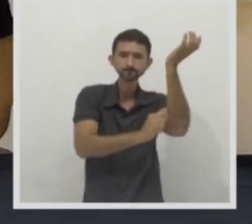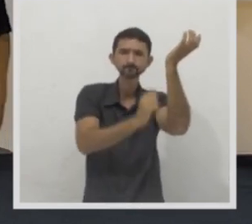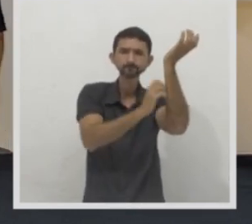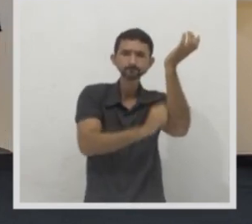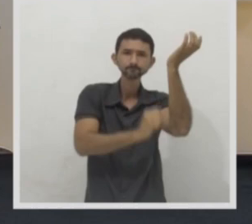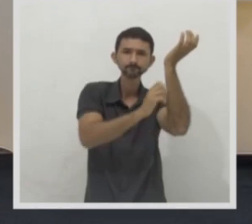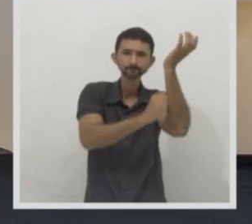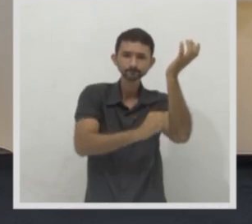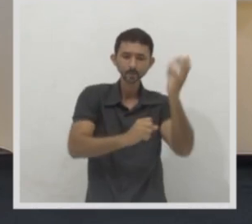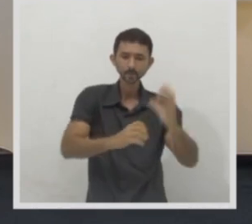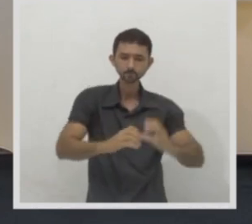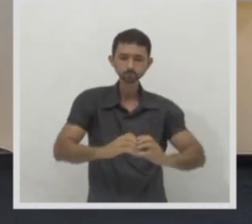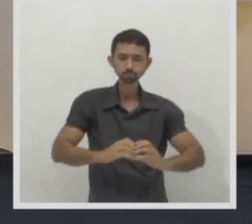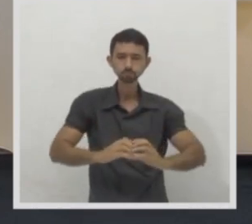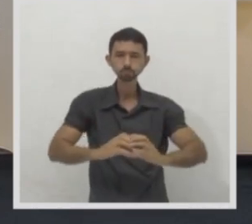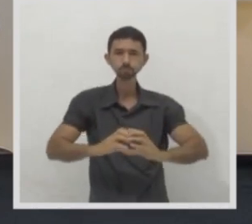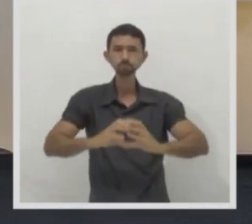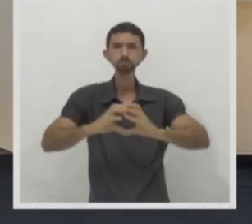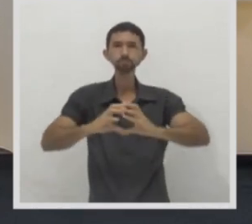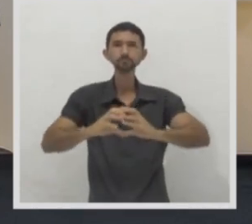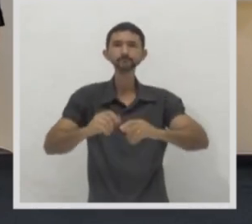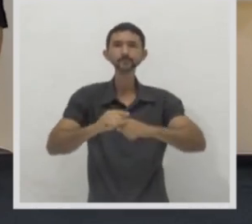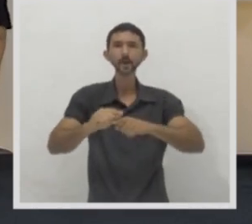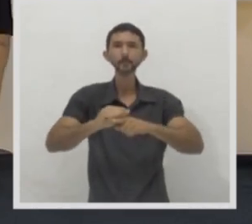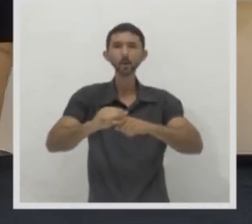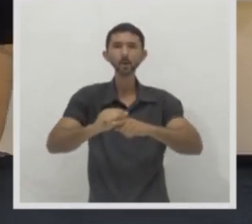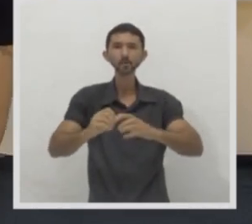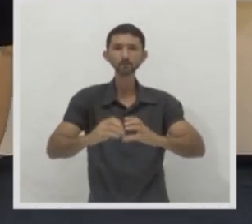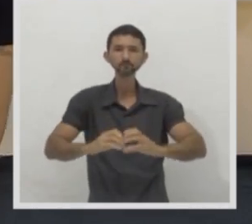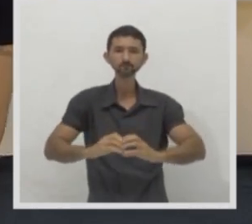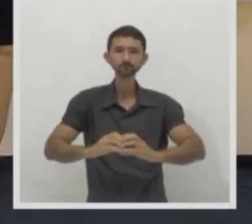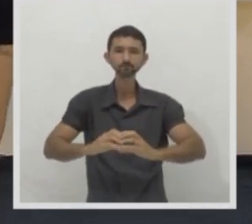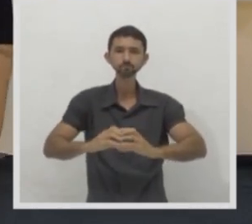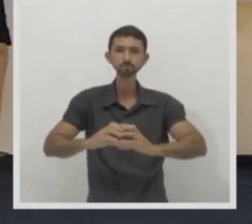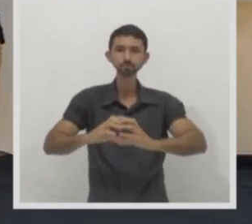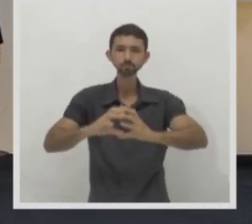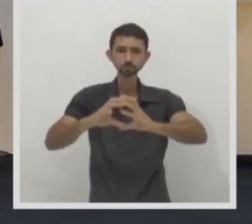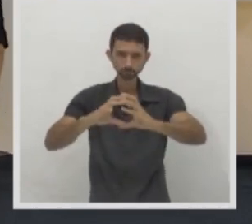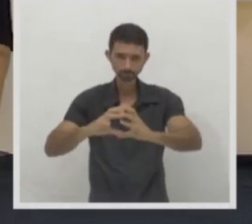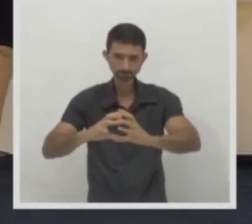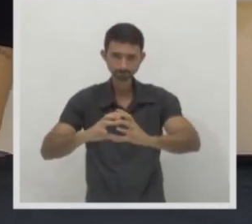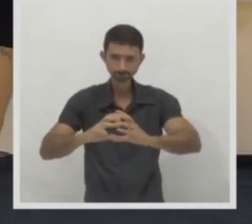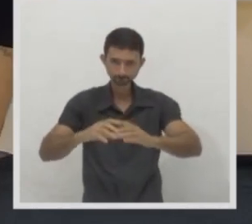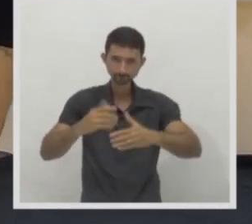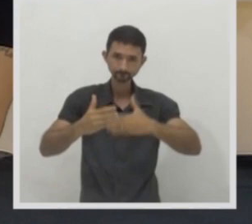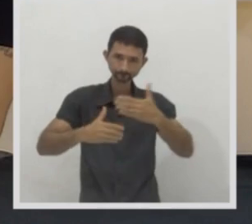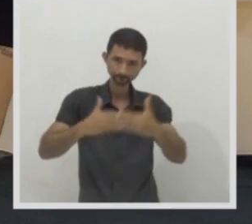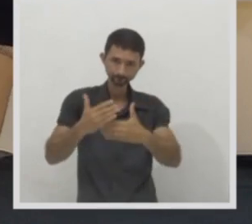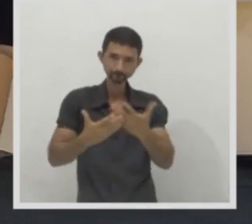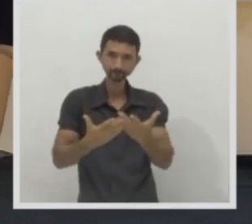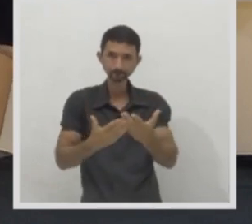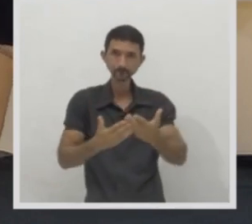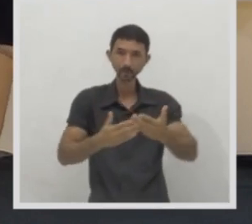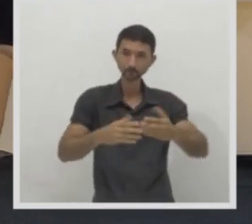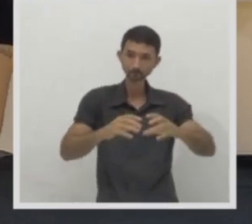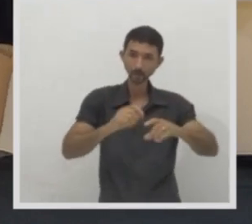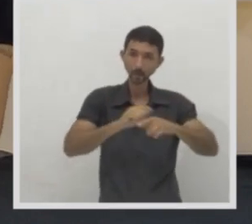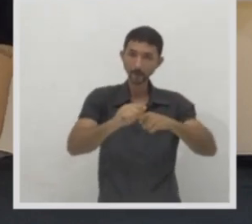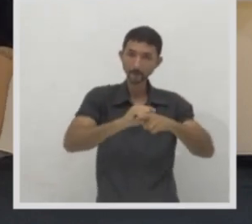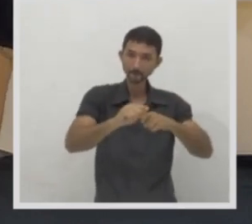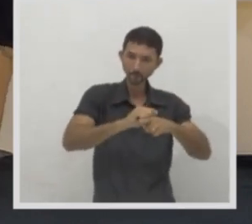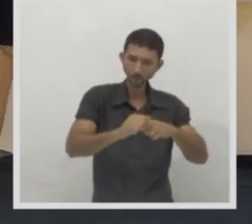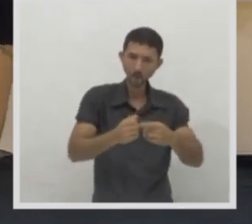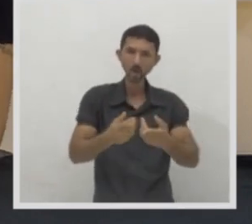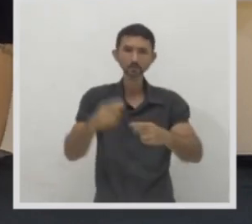fazia com que o beneficiamento desse látex gerasse a borracha, que servia de recurso natural para a indústria que